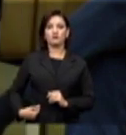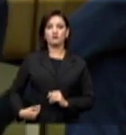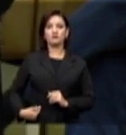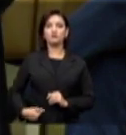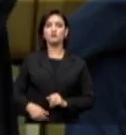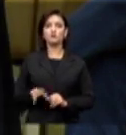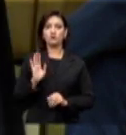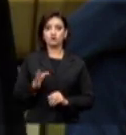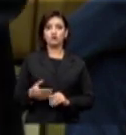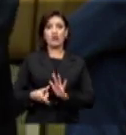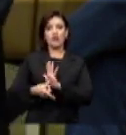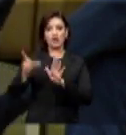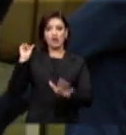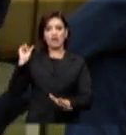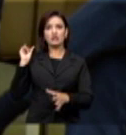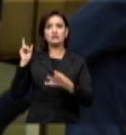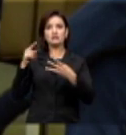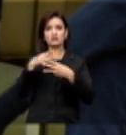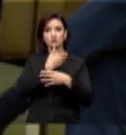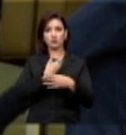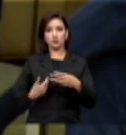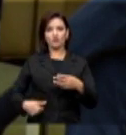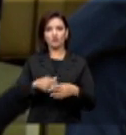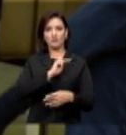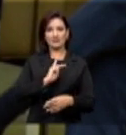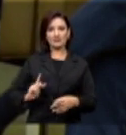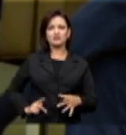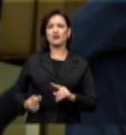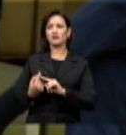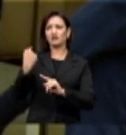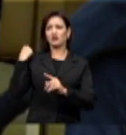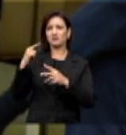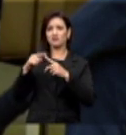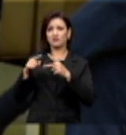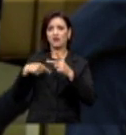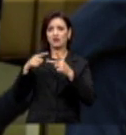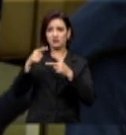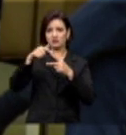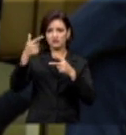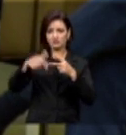que trabalharam em cima dessa construção legislativa.